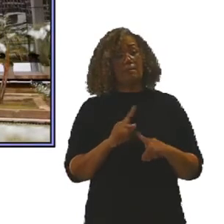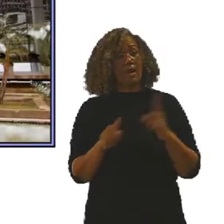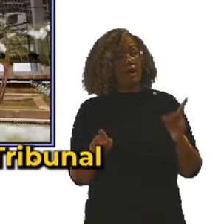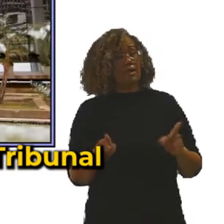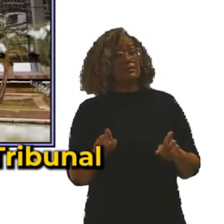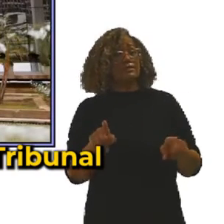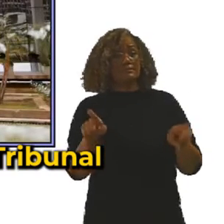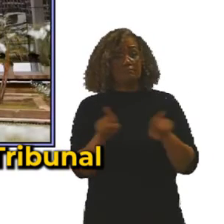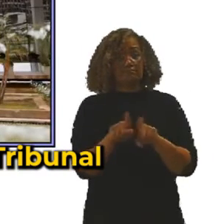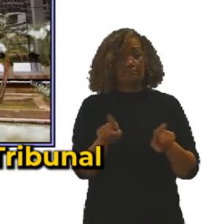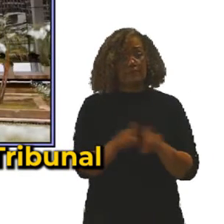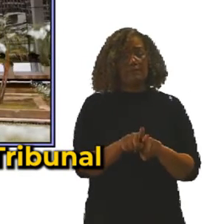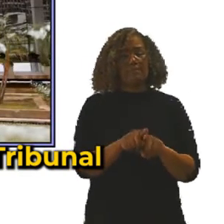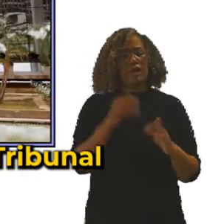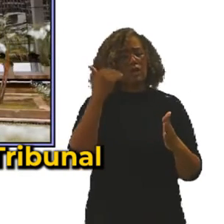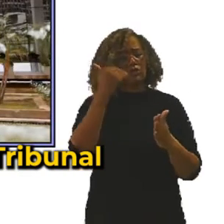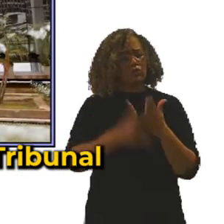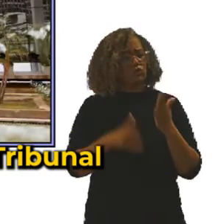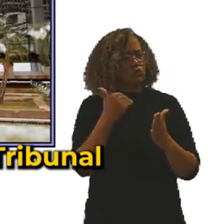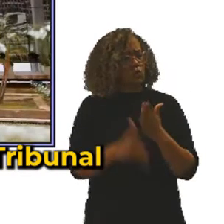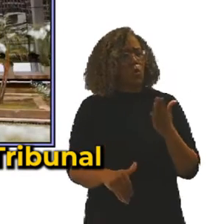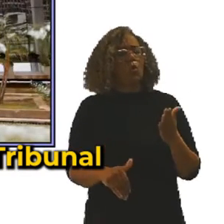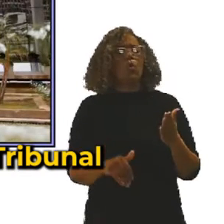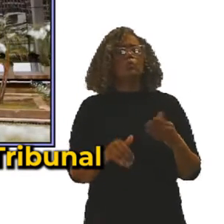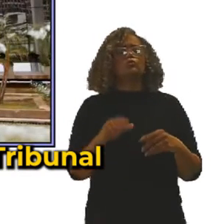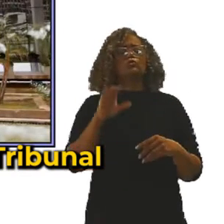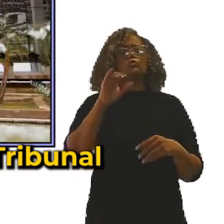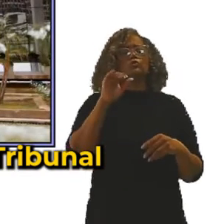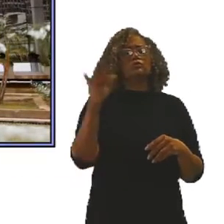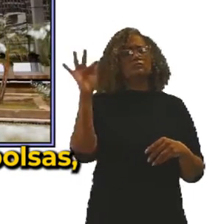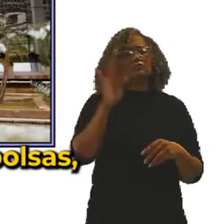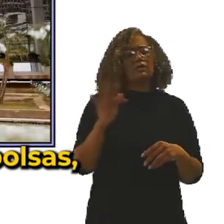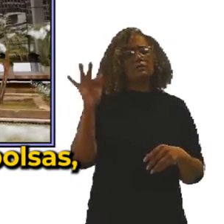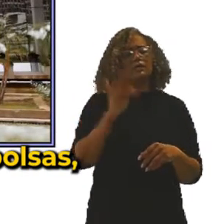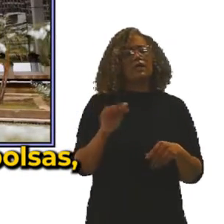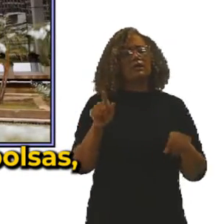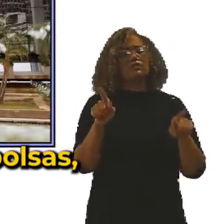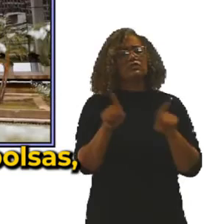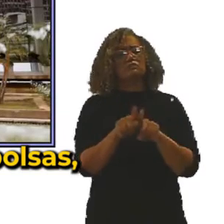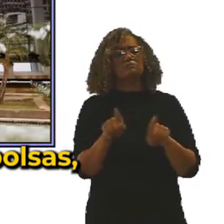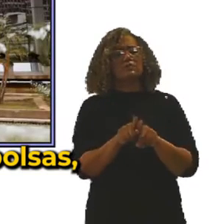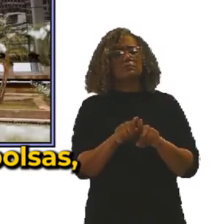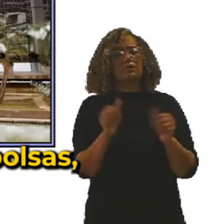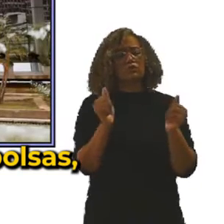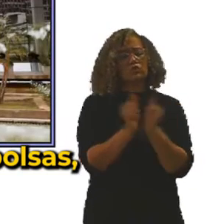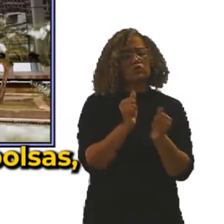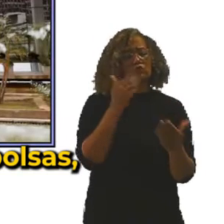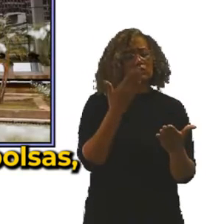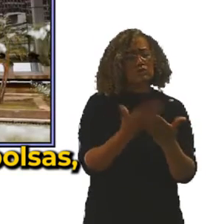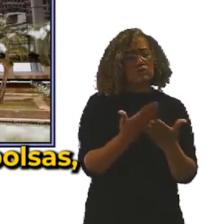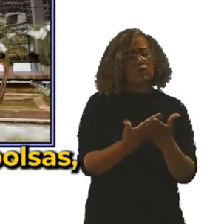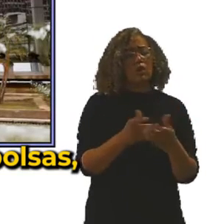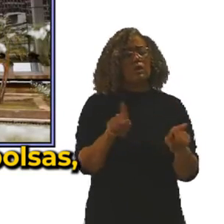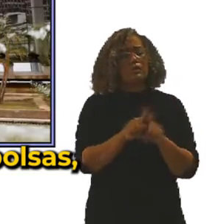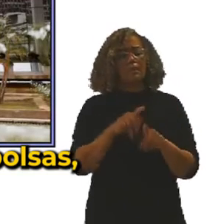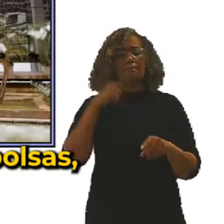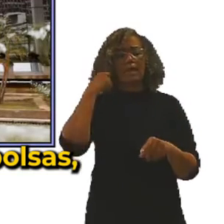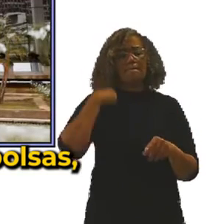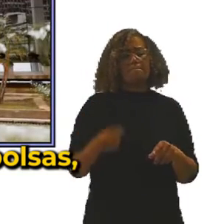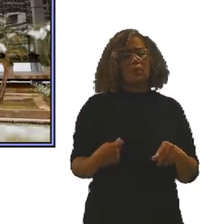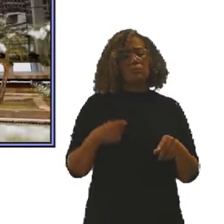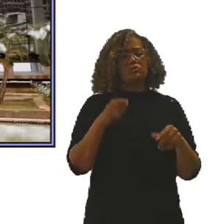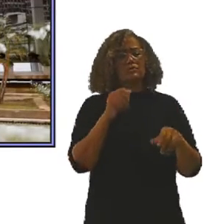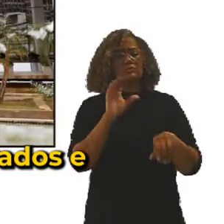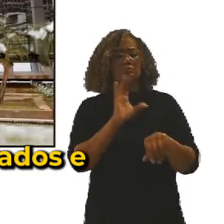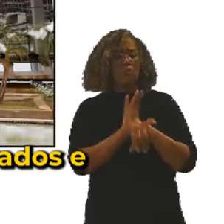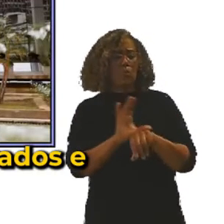isso, né? Além dos descontos ofertados pelo IESB, o Tribunal de Justiça, por intermédio da escola, poderá ofertar bolsas conforme